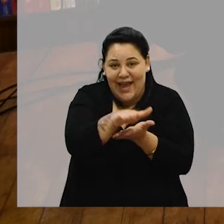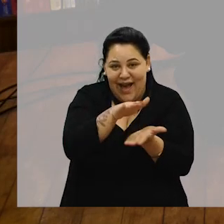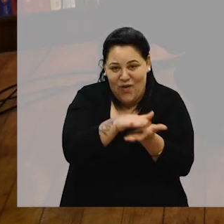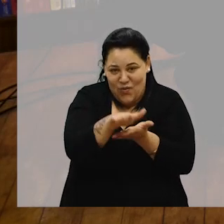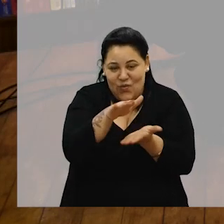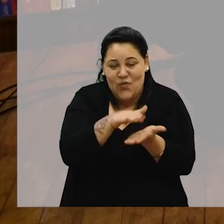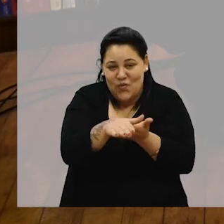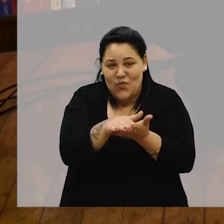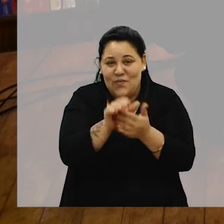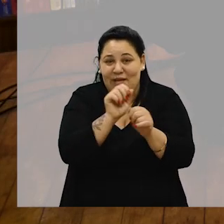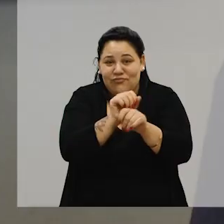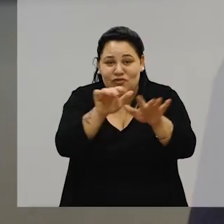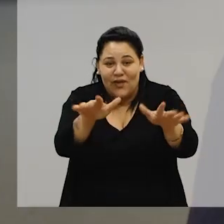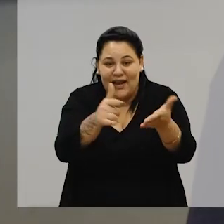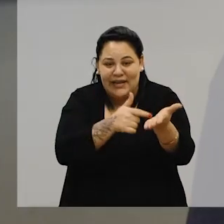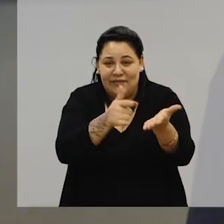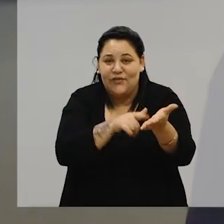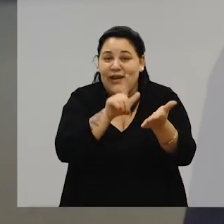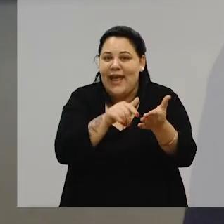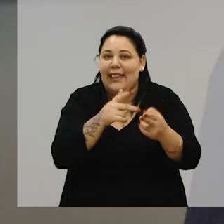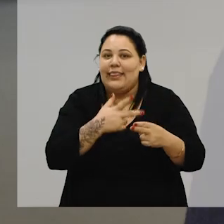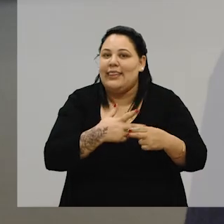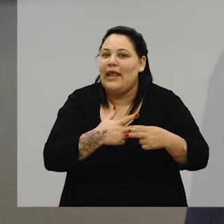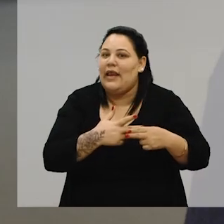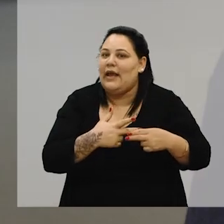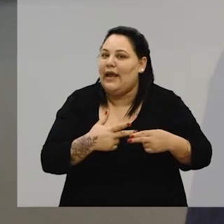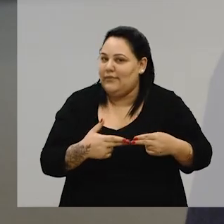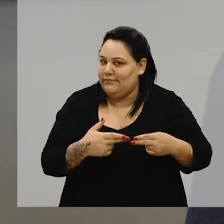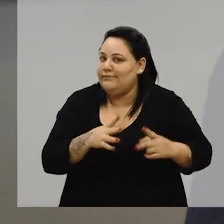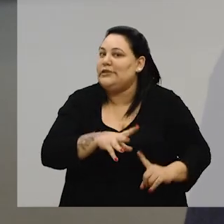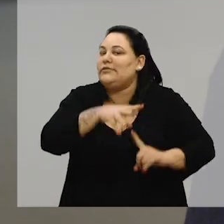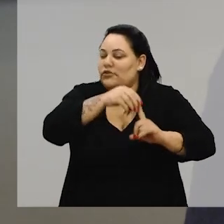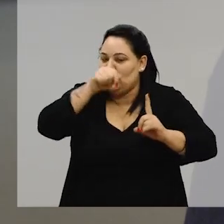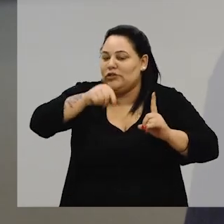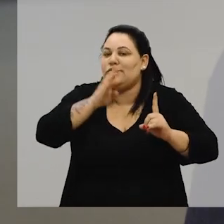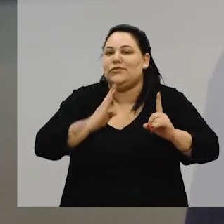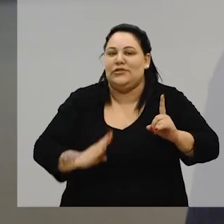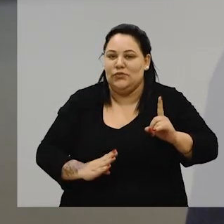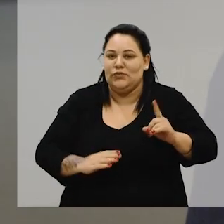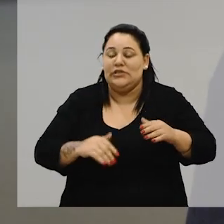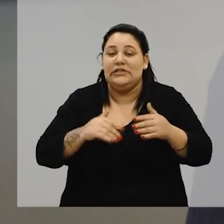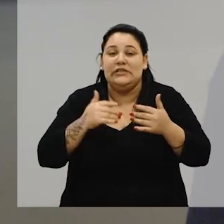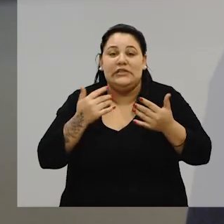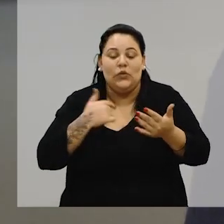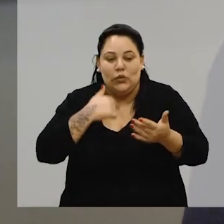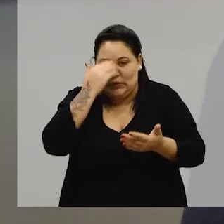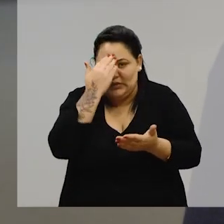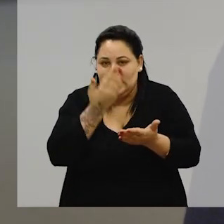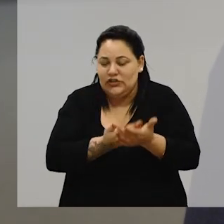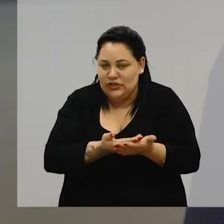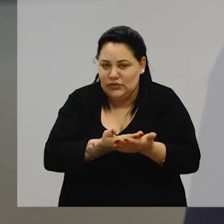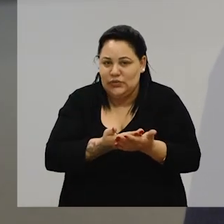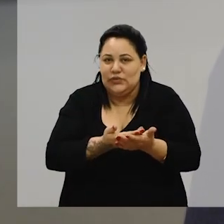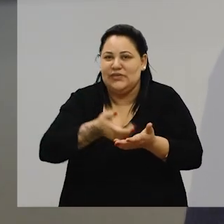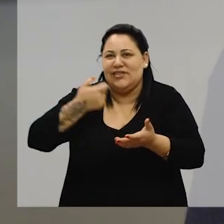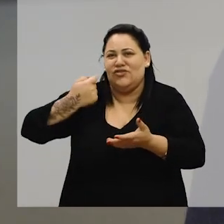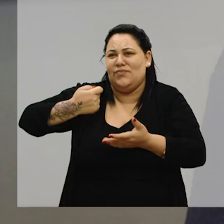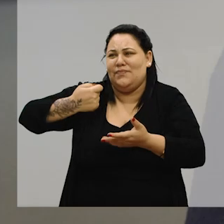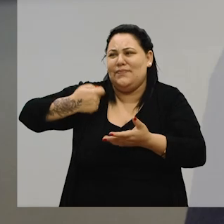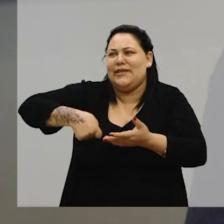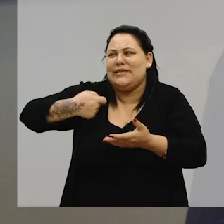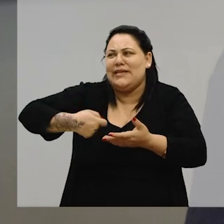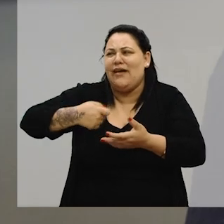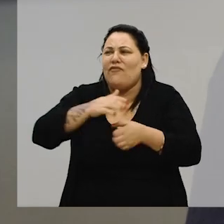livro, ele é bem complexo, ele é bem delicado, né? Sobretudo no Brasil. Então, acho que eu acredito que deveria